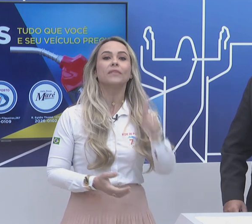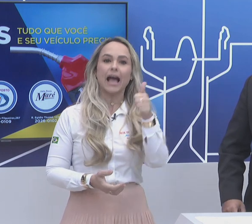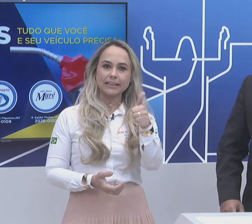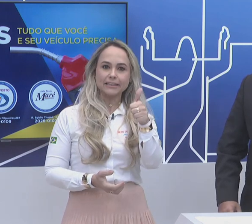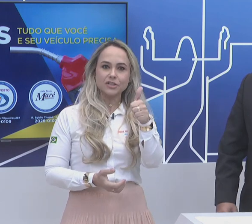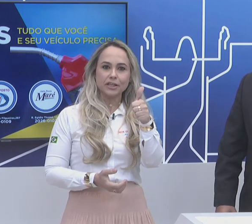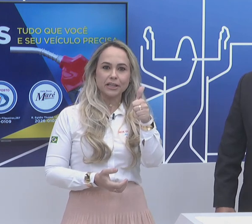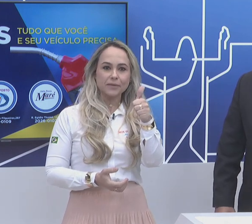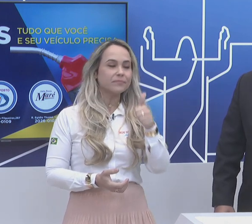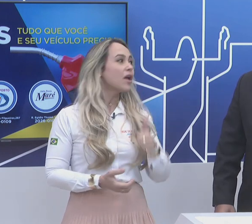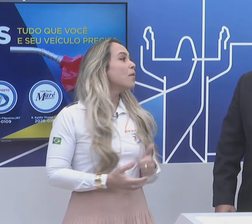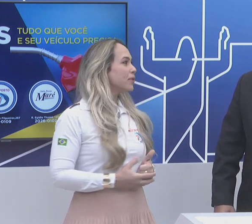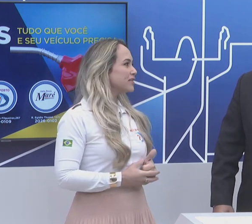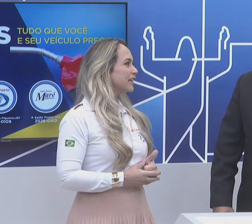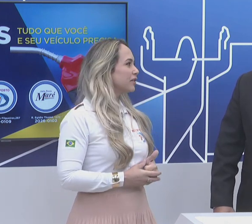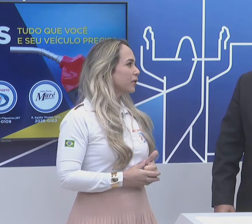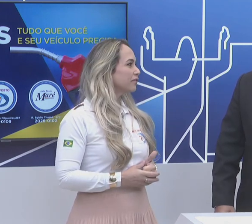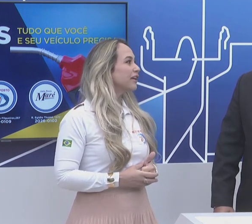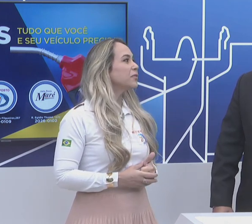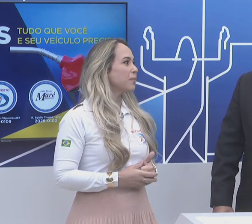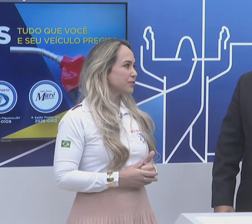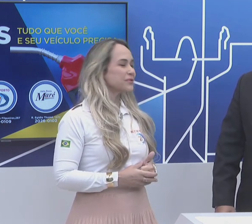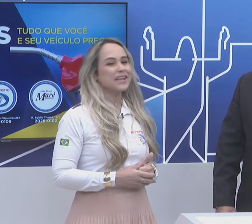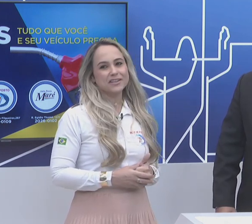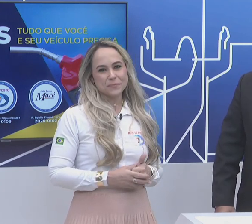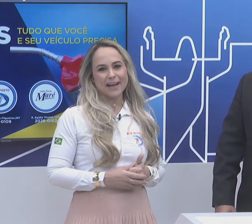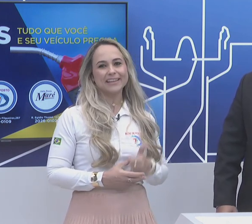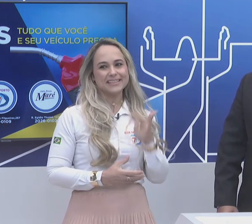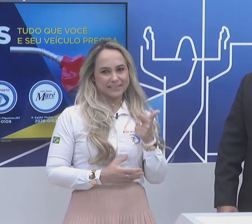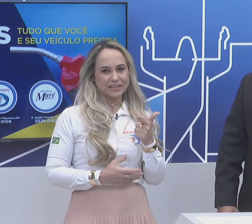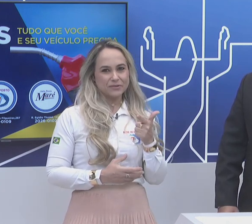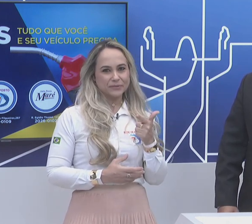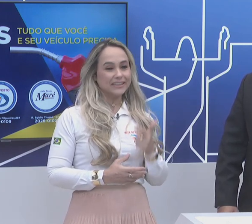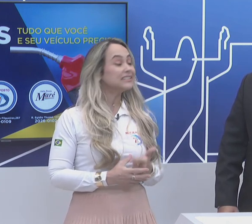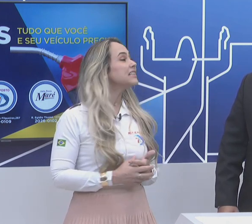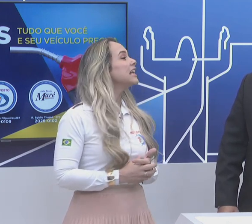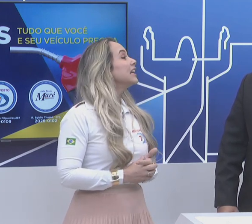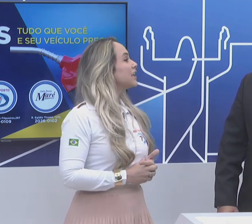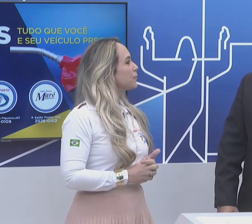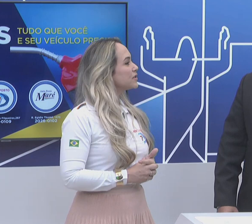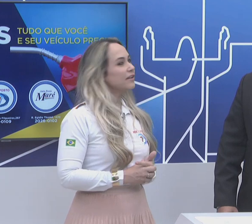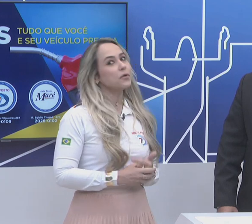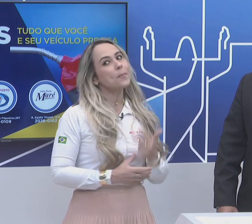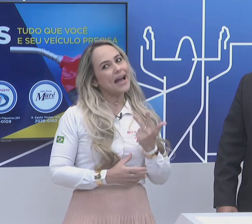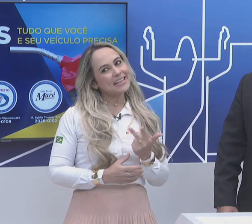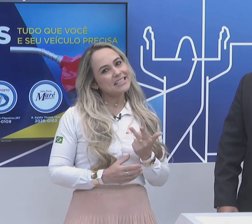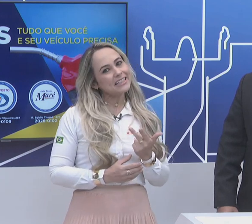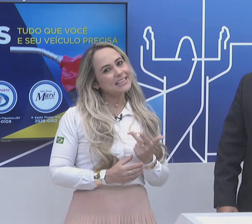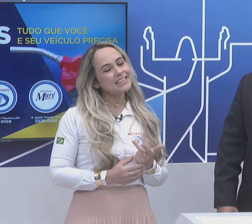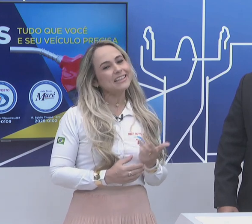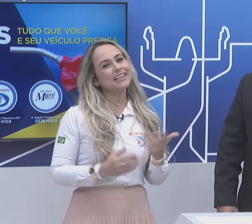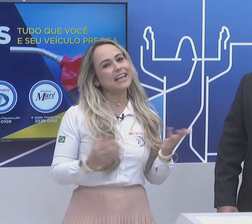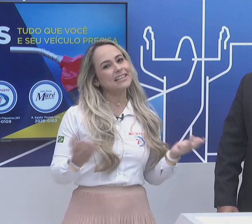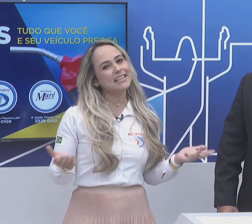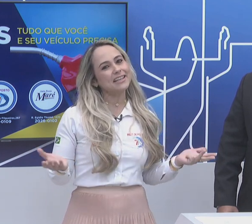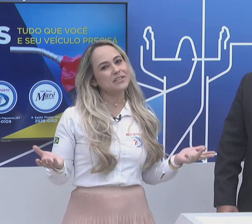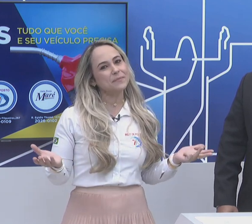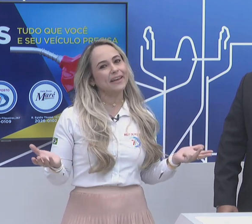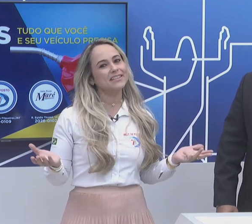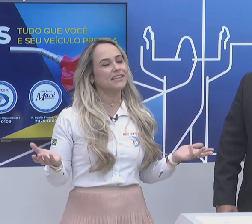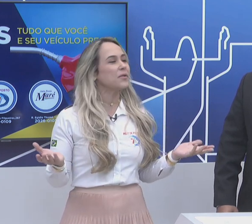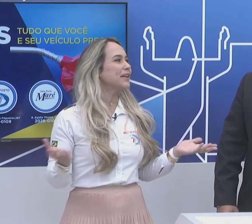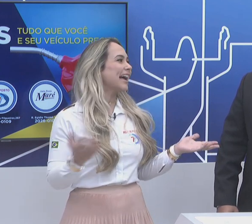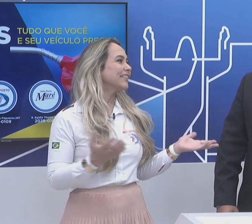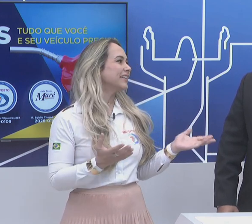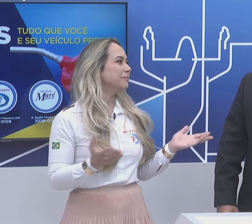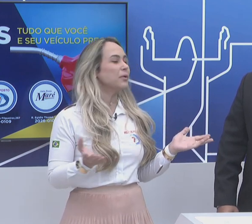antigo, Atlantique. Posterior veio o posto Sete Mares, na João Dantas. Depois veio o Maresias. E